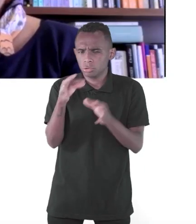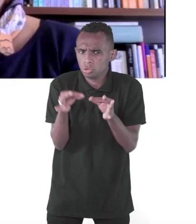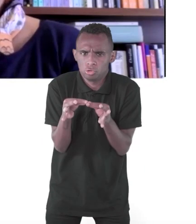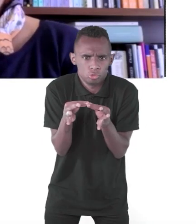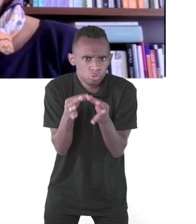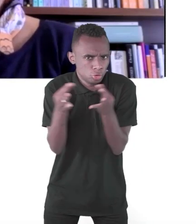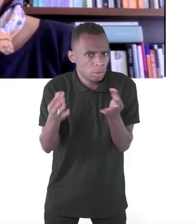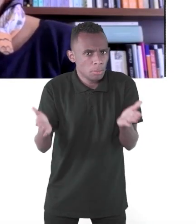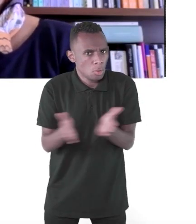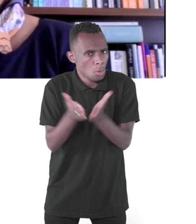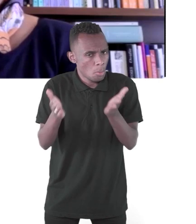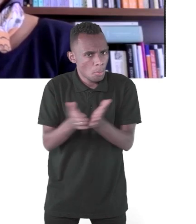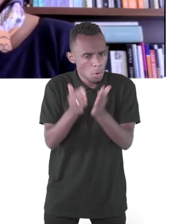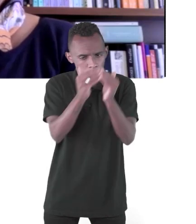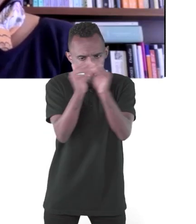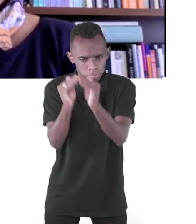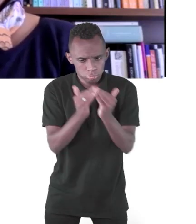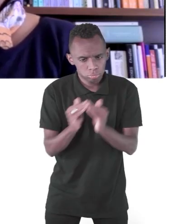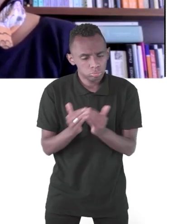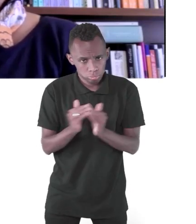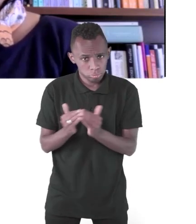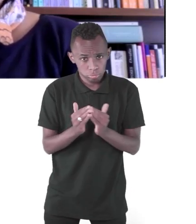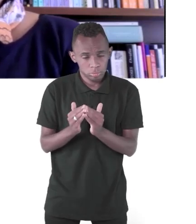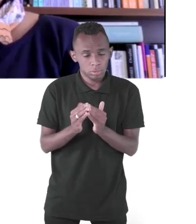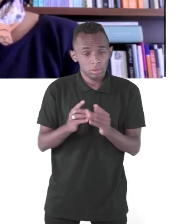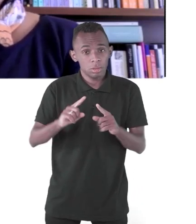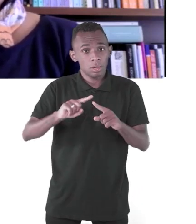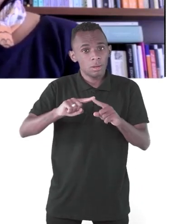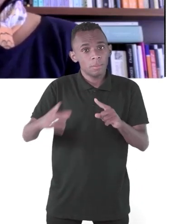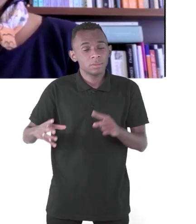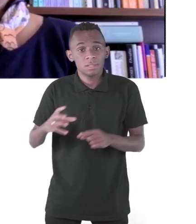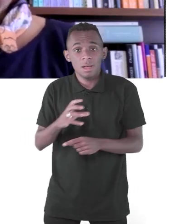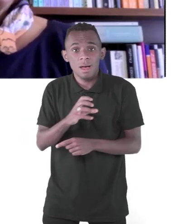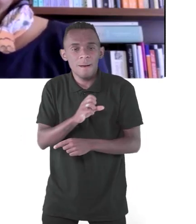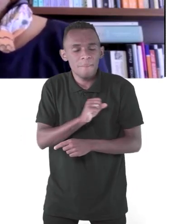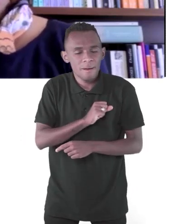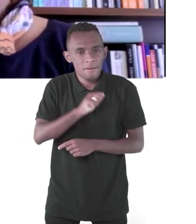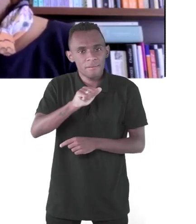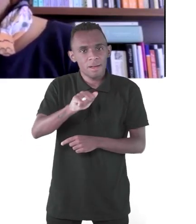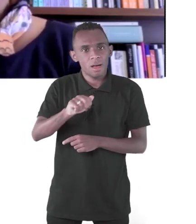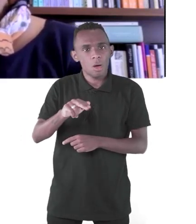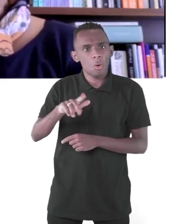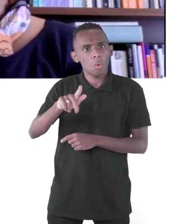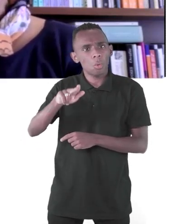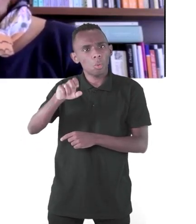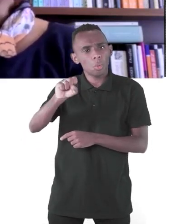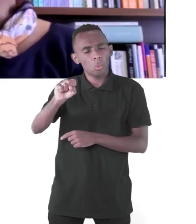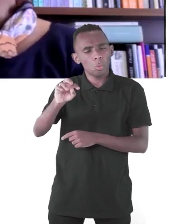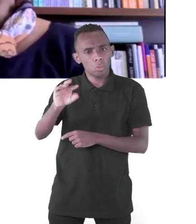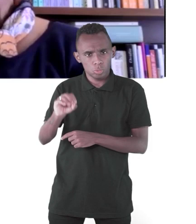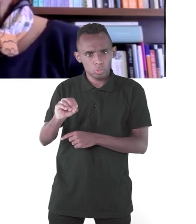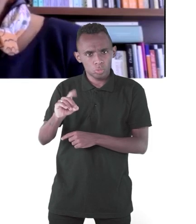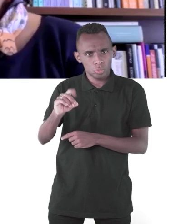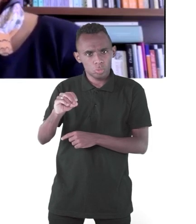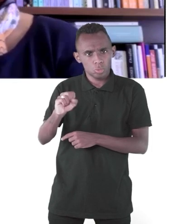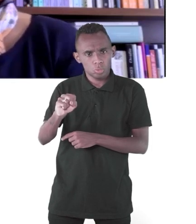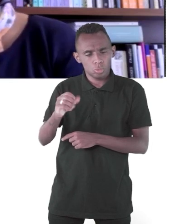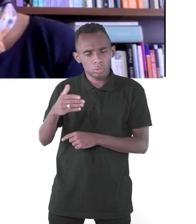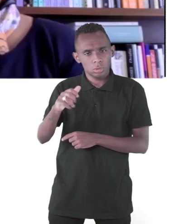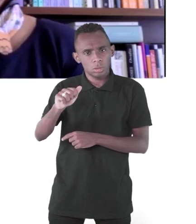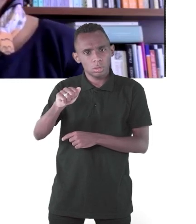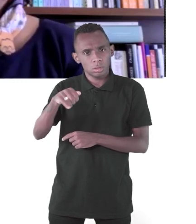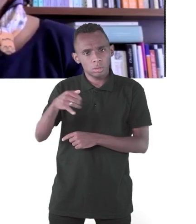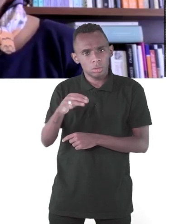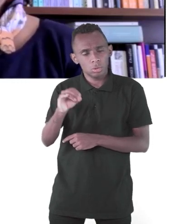humilde, chegou a morar em favela e tudo, mas ele adorava Augusto dos Anjos. E recitava